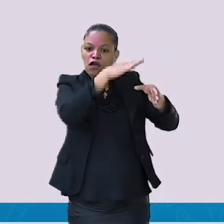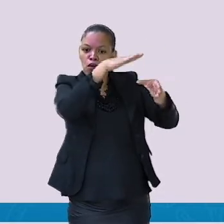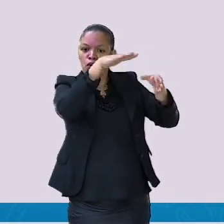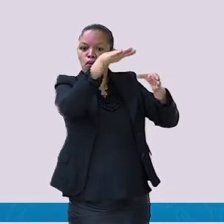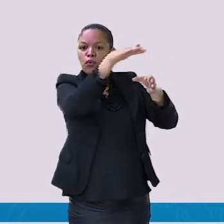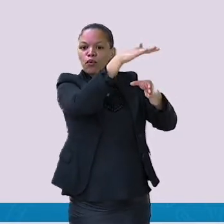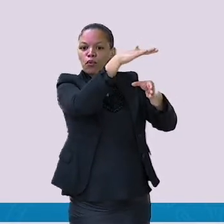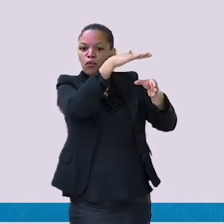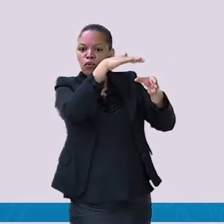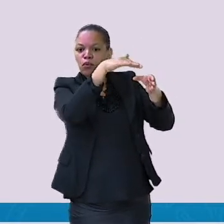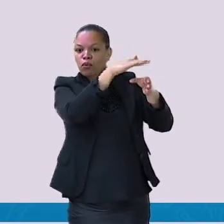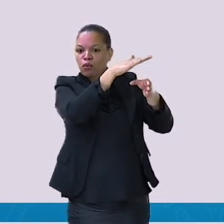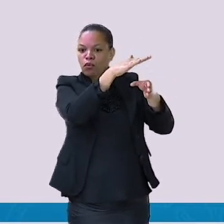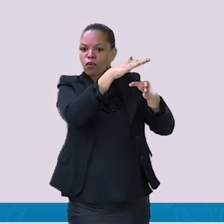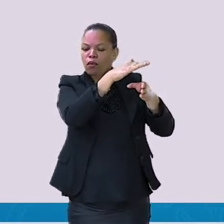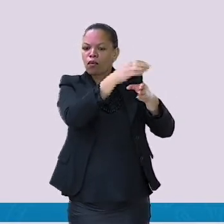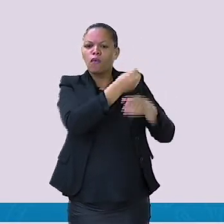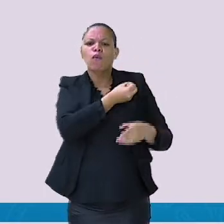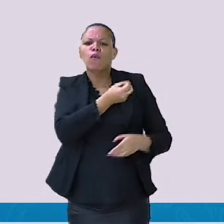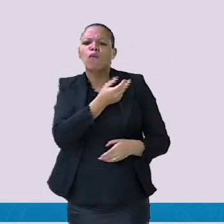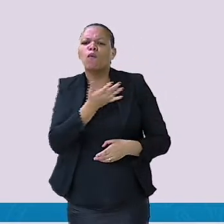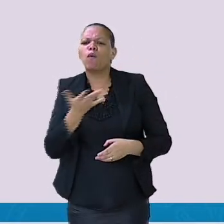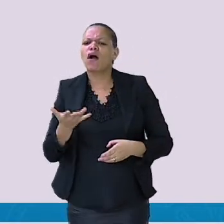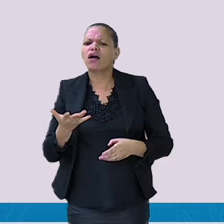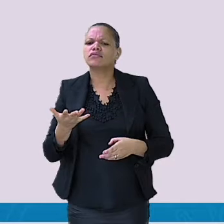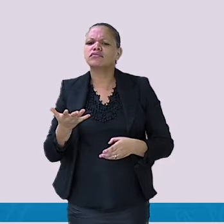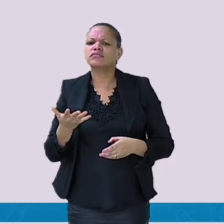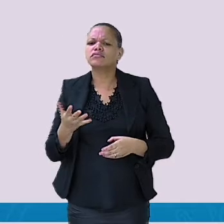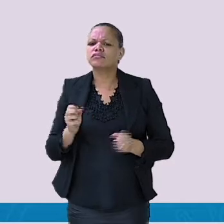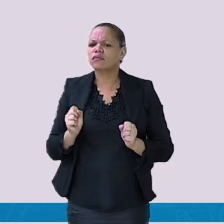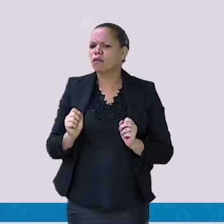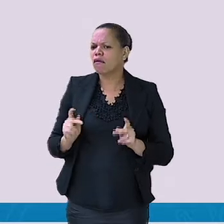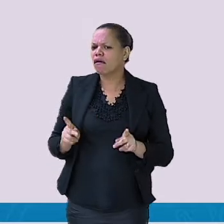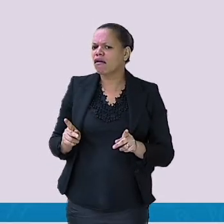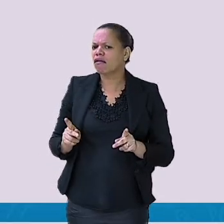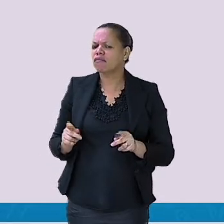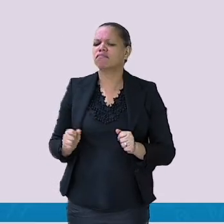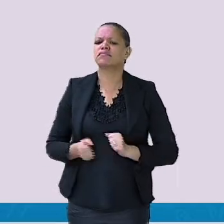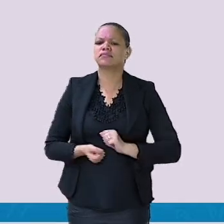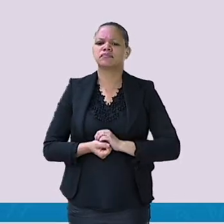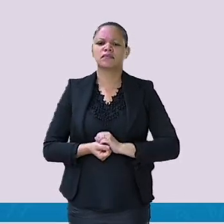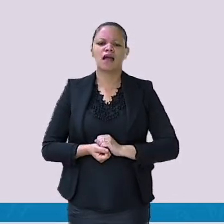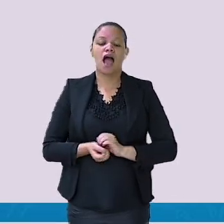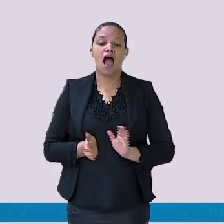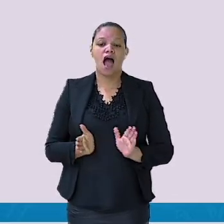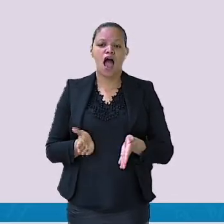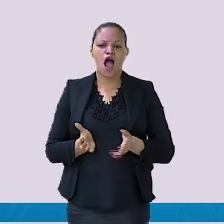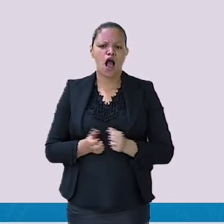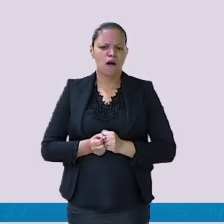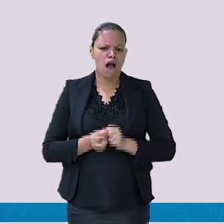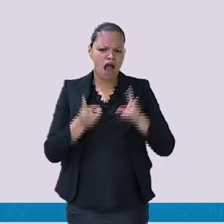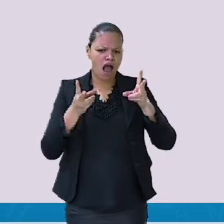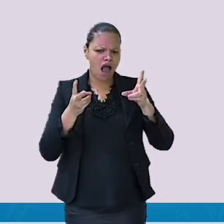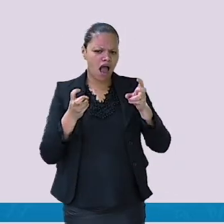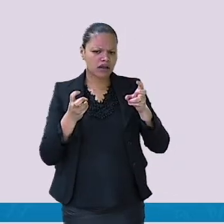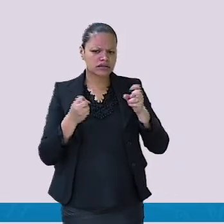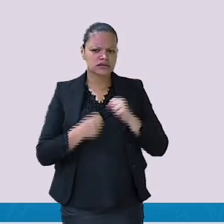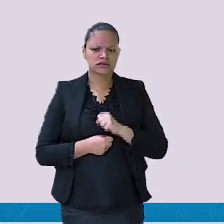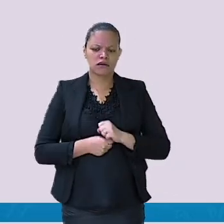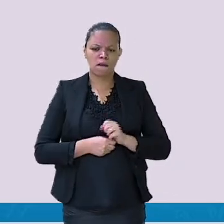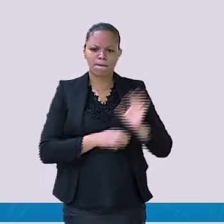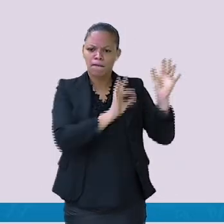no total, eu obter 2 litros, ok? Então, vamos começar pelo